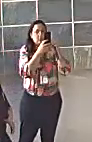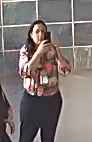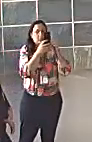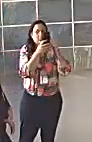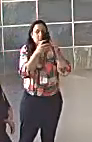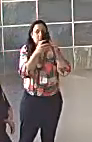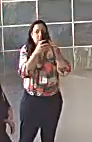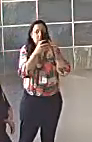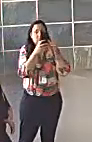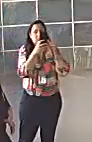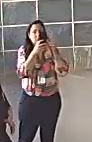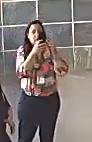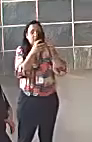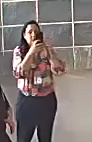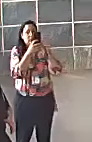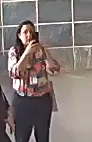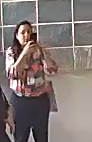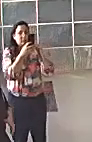Não? Está aí?